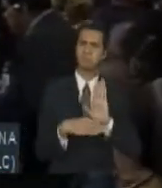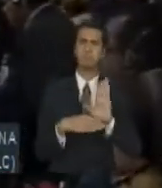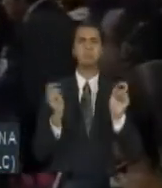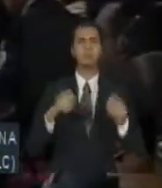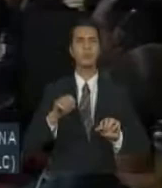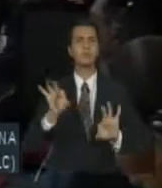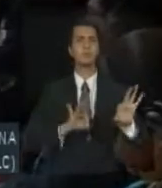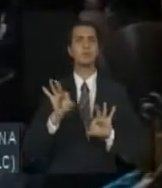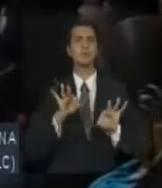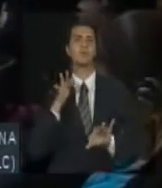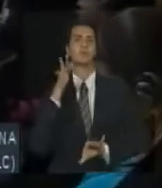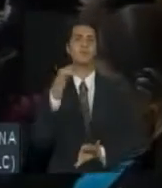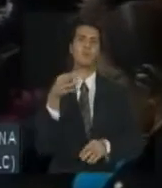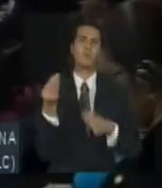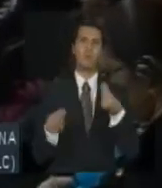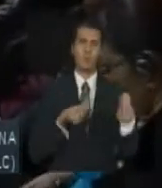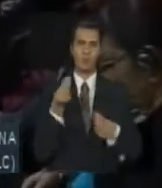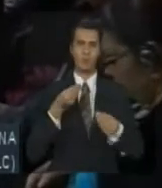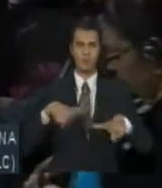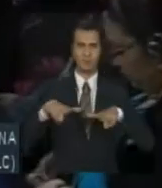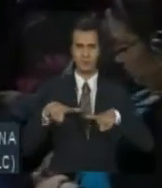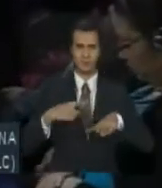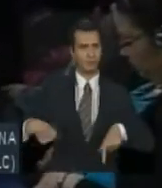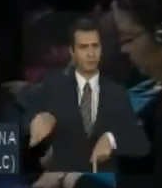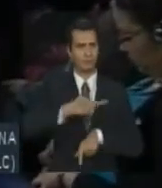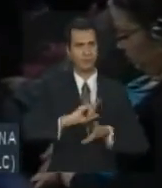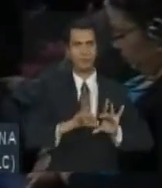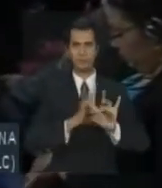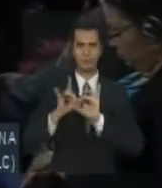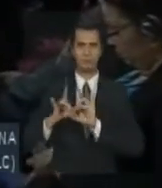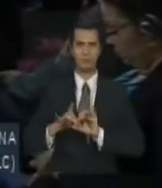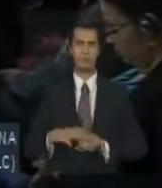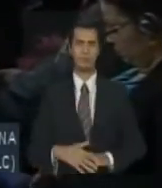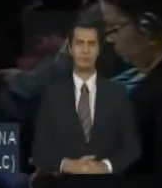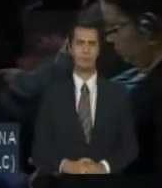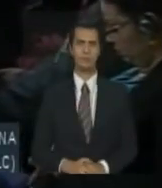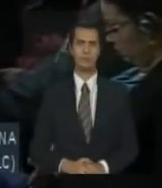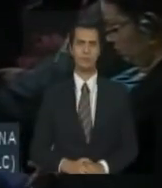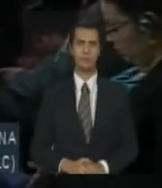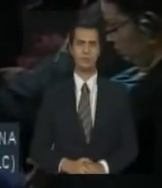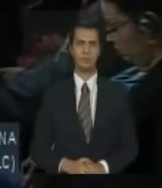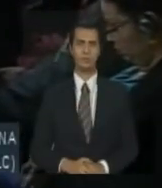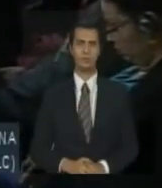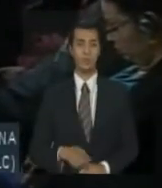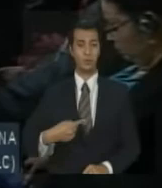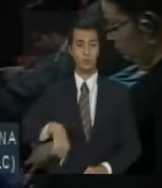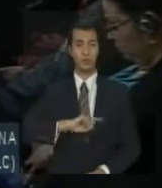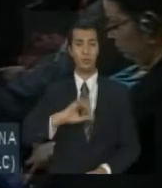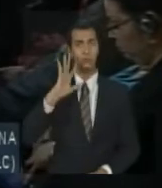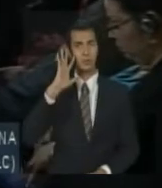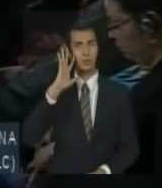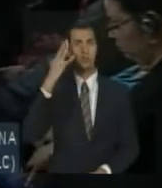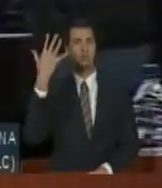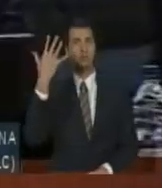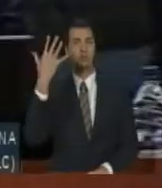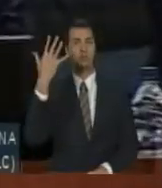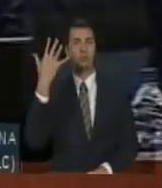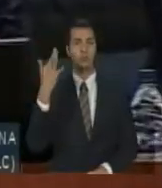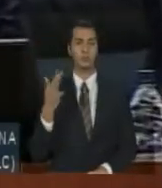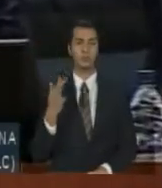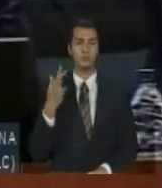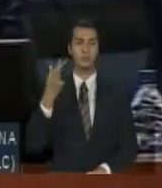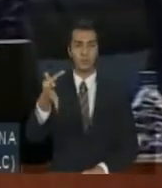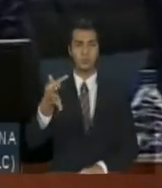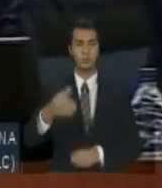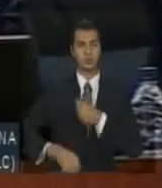etapas. Sem prejuízo das decisões que poderemos tomar sob a presidência chilena